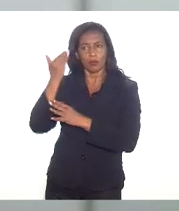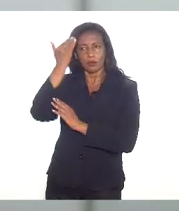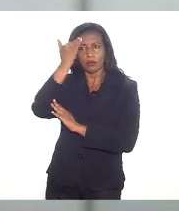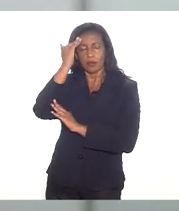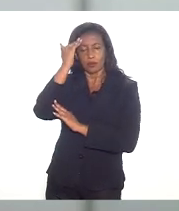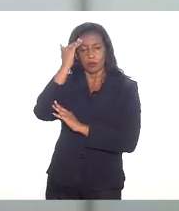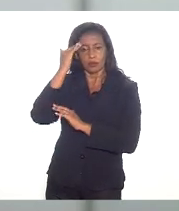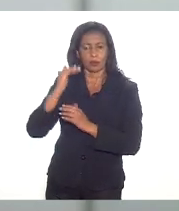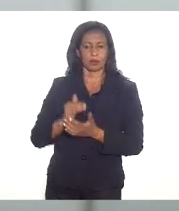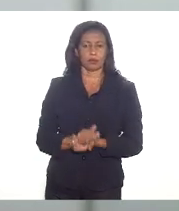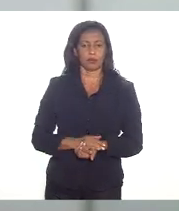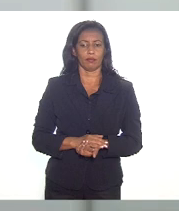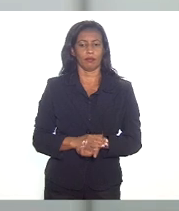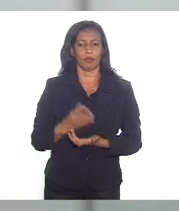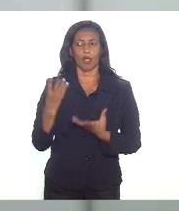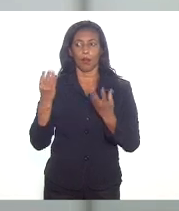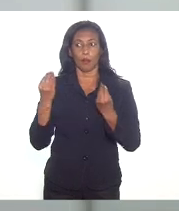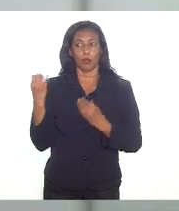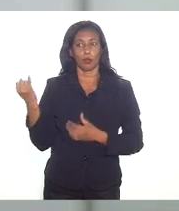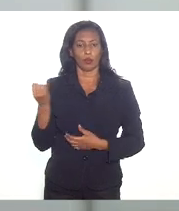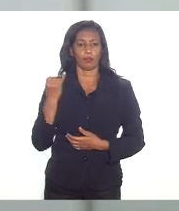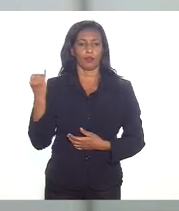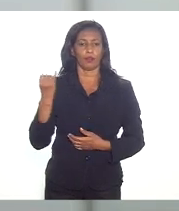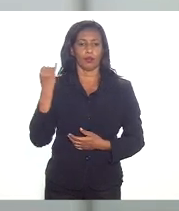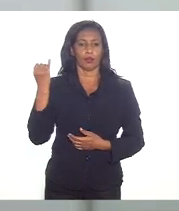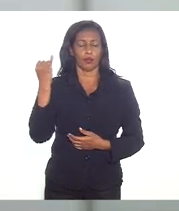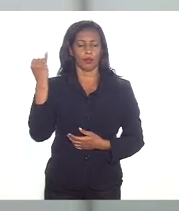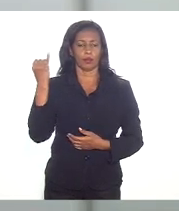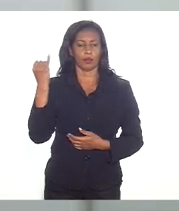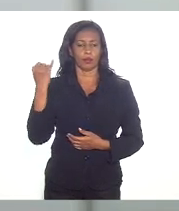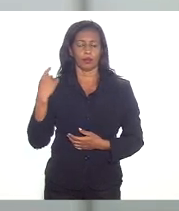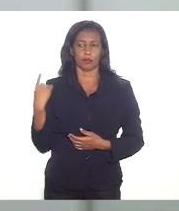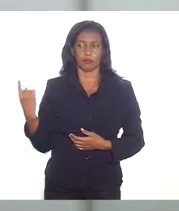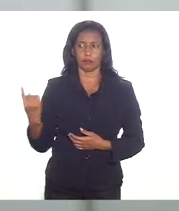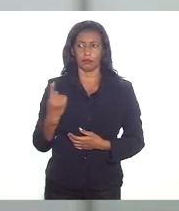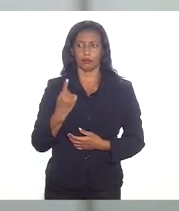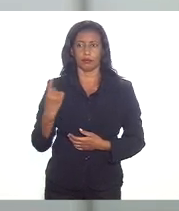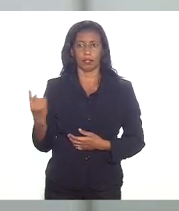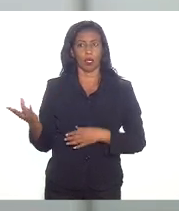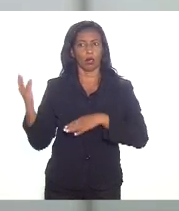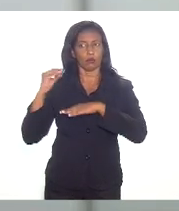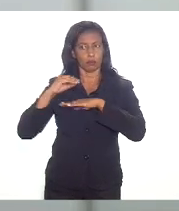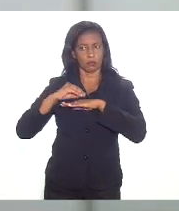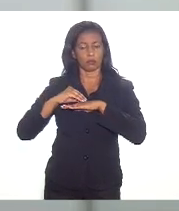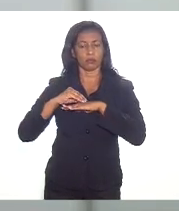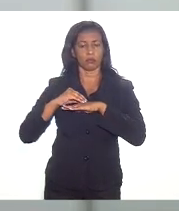entendimento, muito importante para a gente colocar